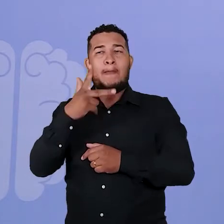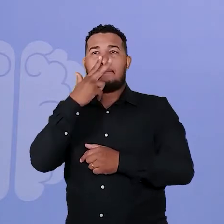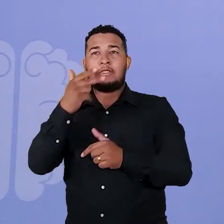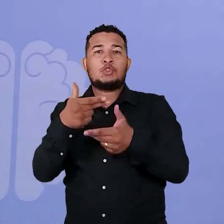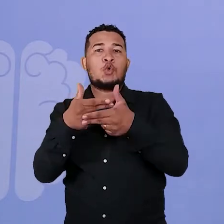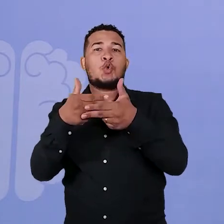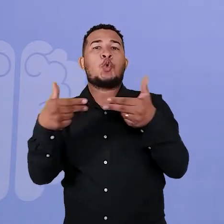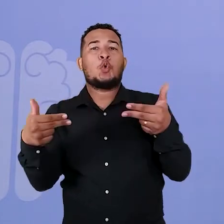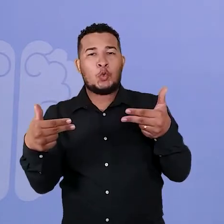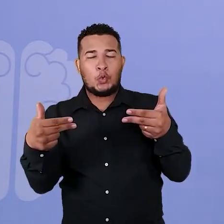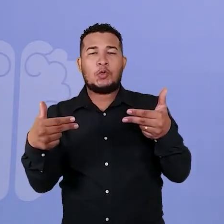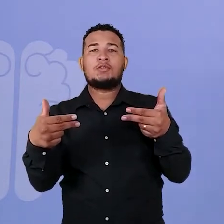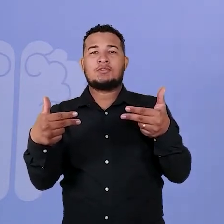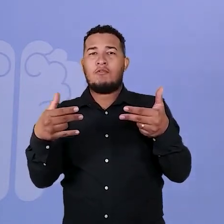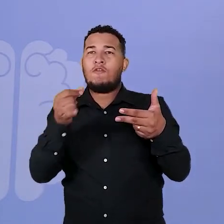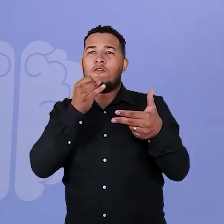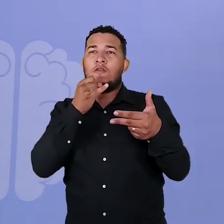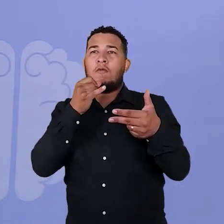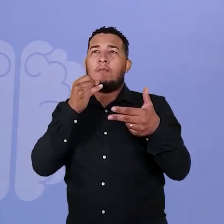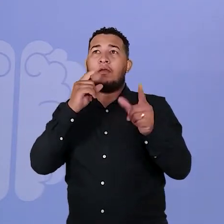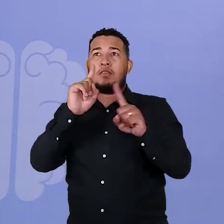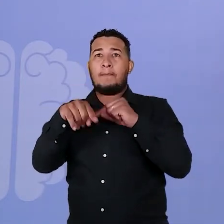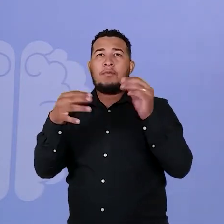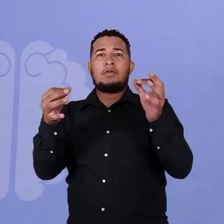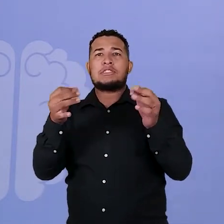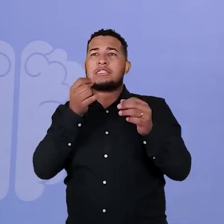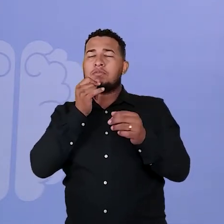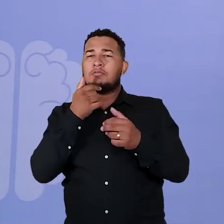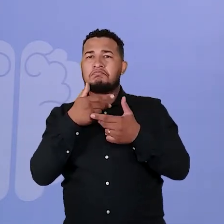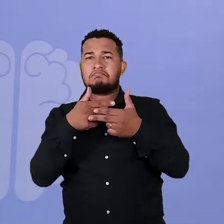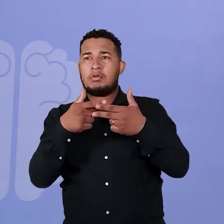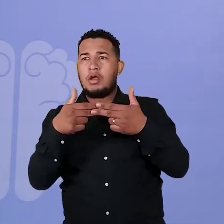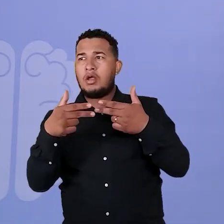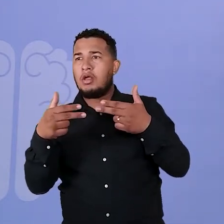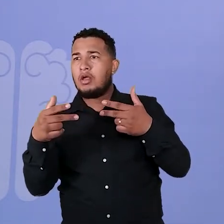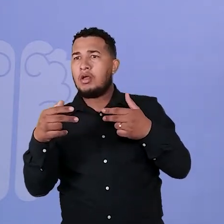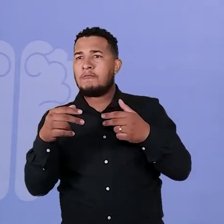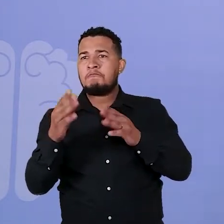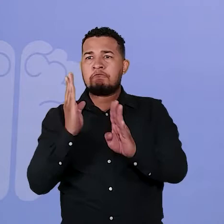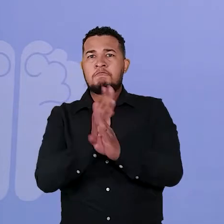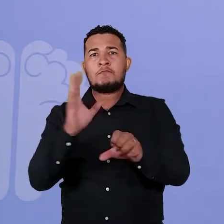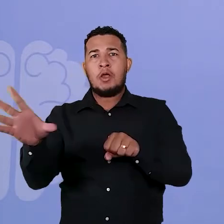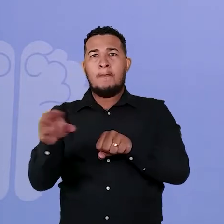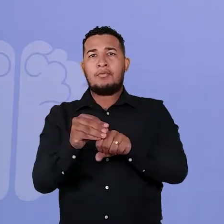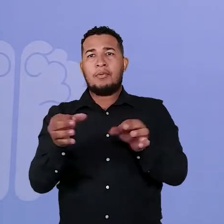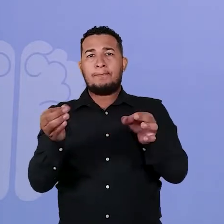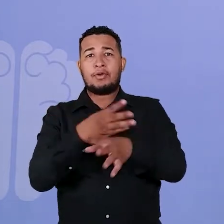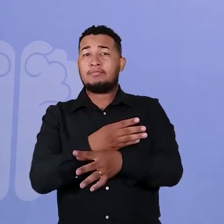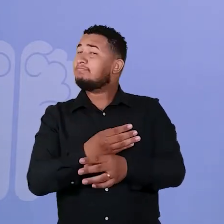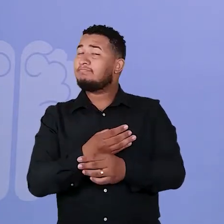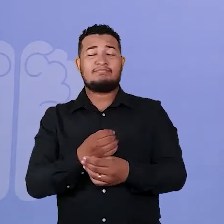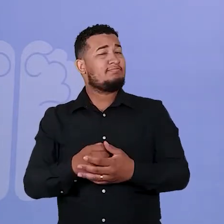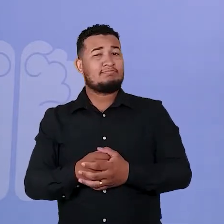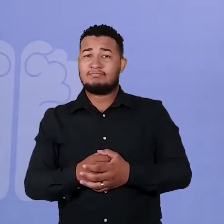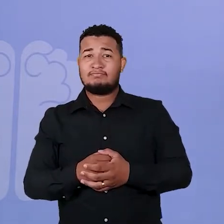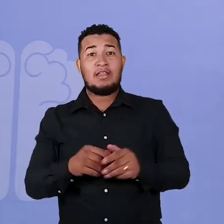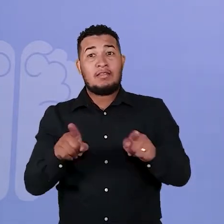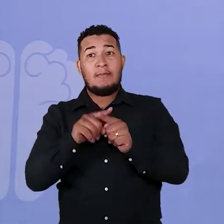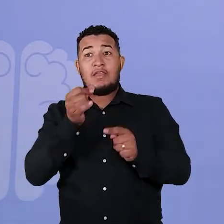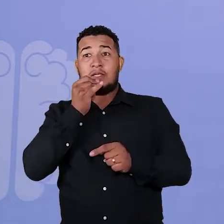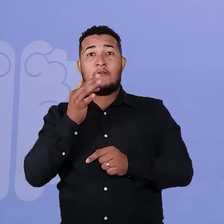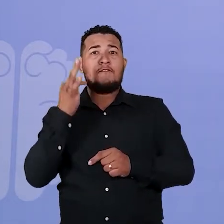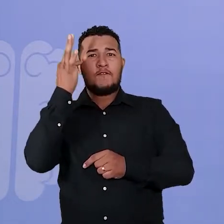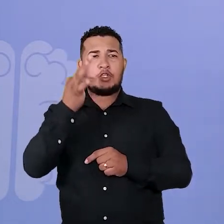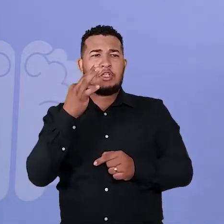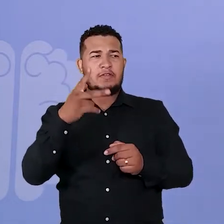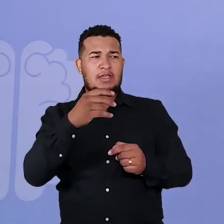é uma coisa que acaba quando você adquire o conhecimento. E a filosofia não é uma